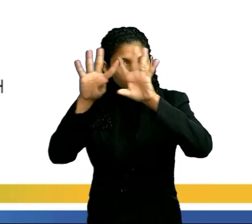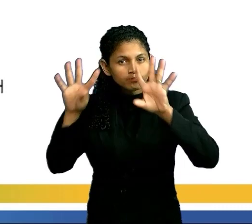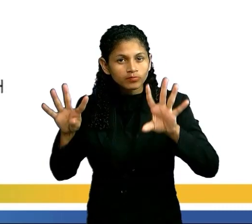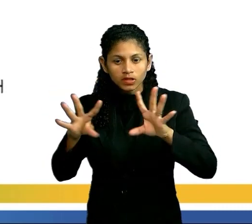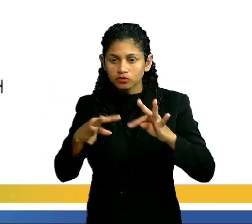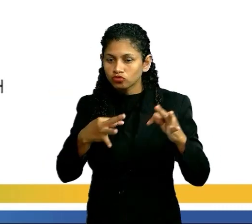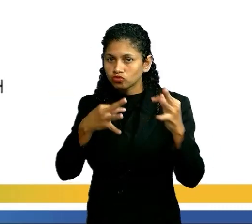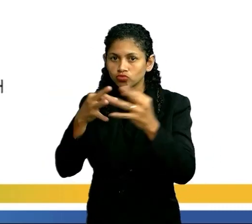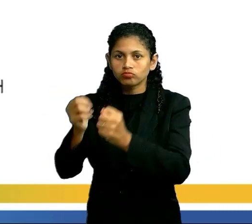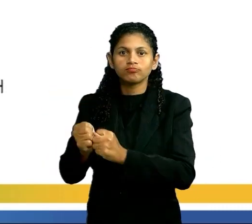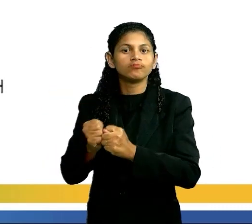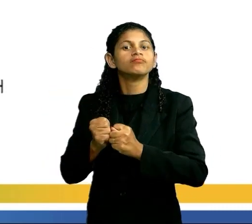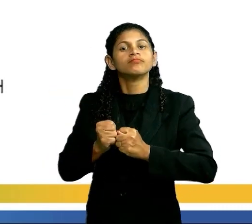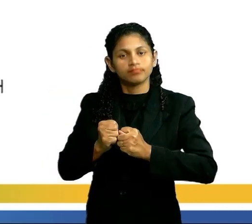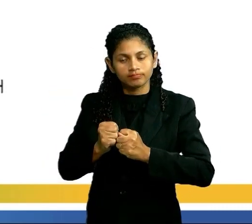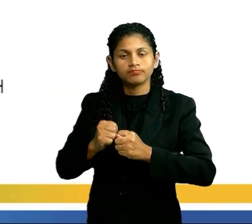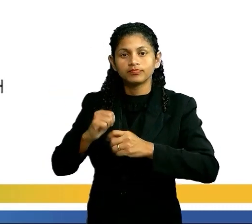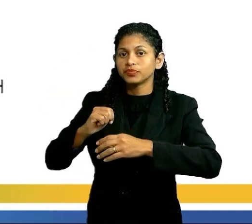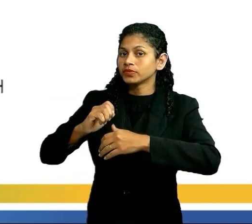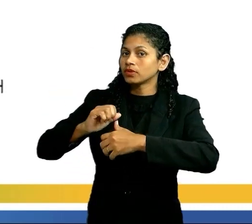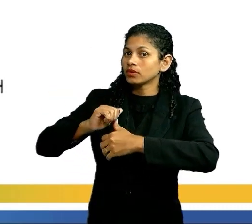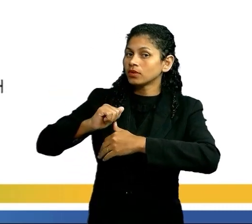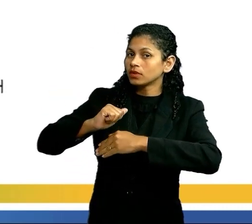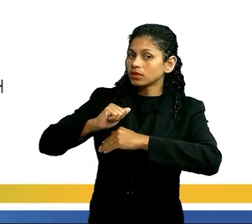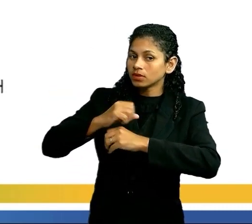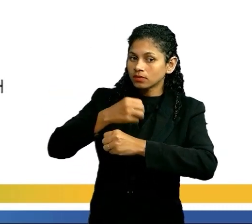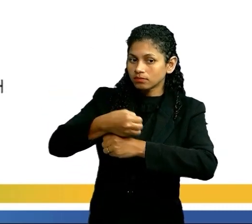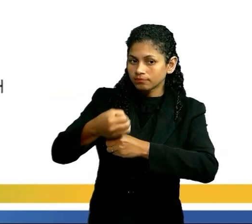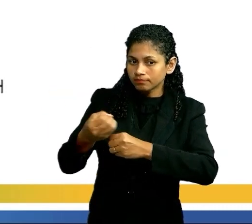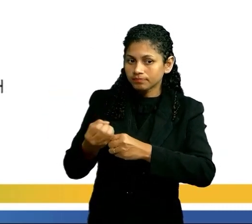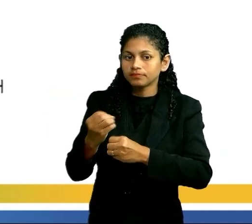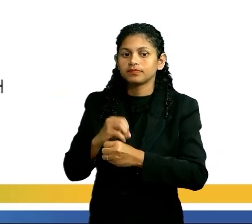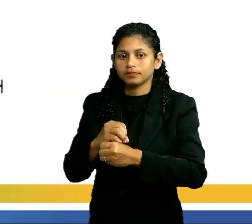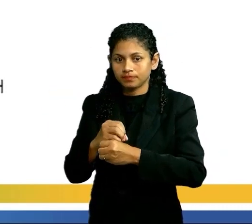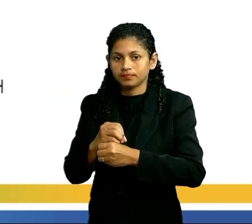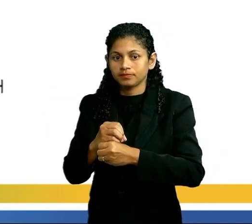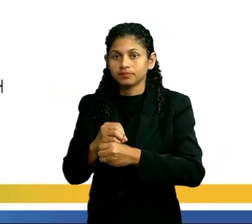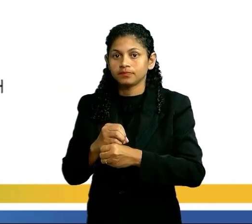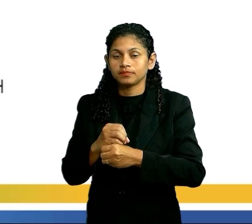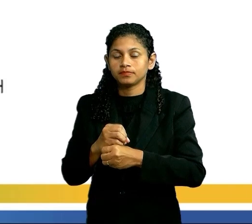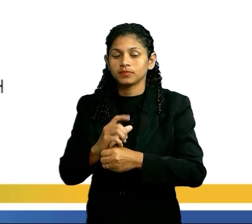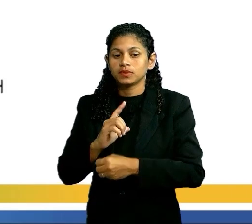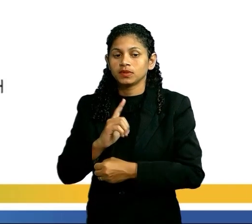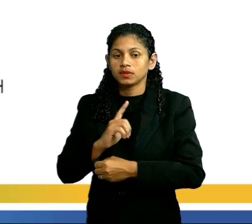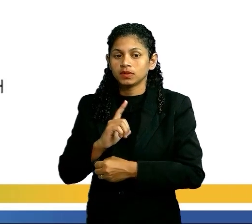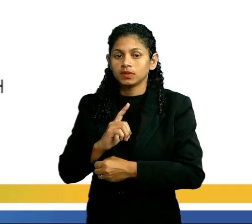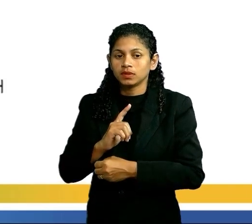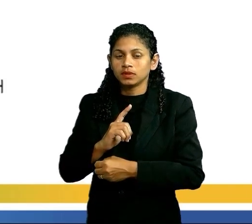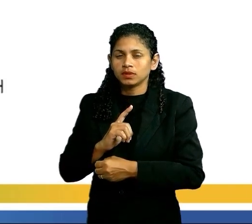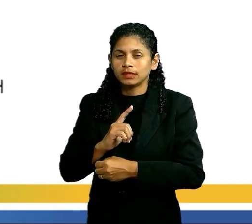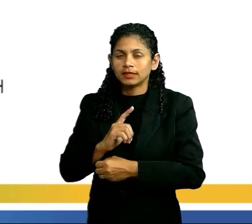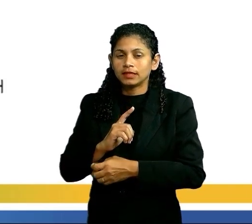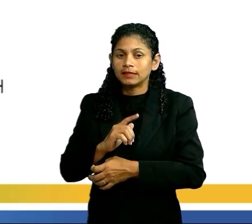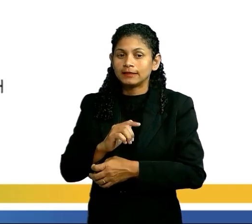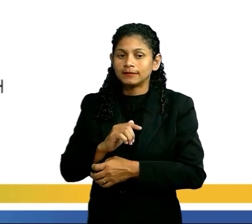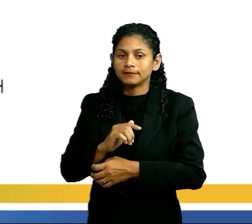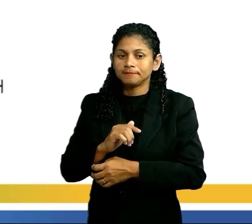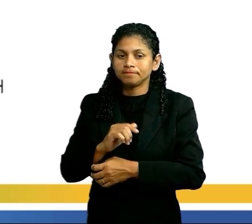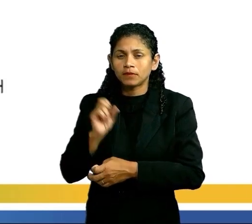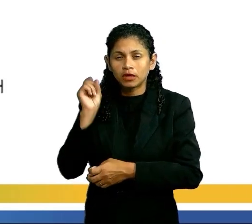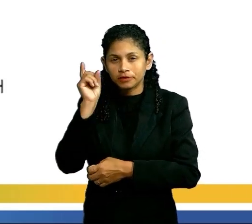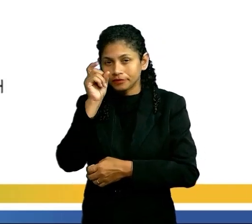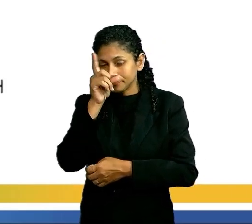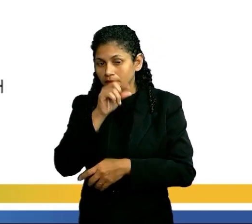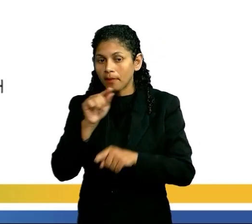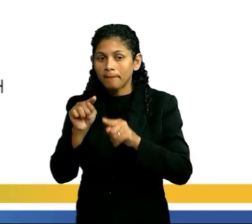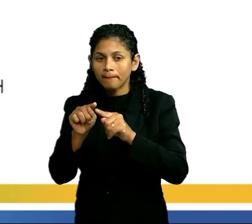todos os átomos que compõem a substância, que é a forma mais trabalhosa, mas é a que possivelmente você vai